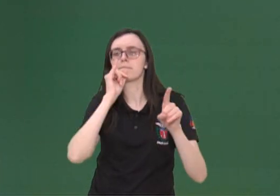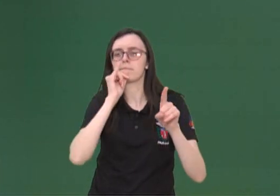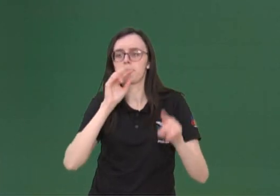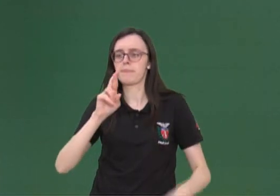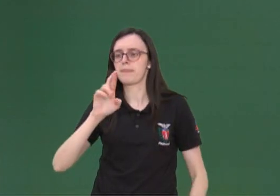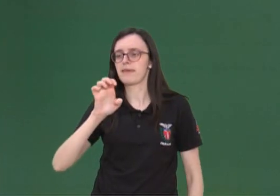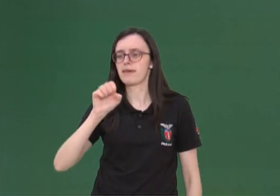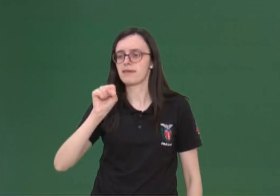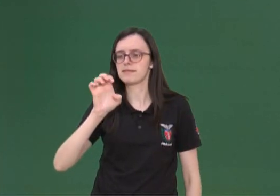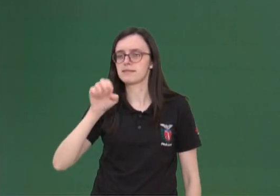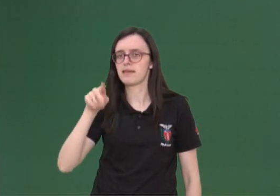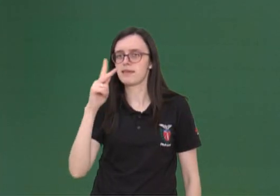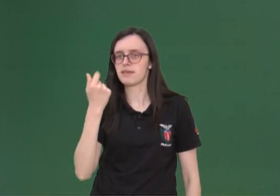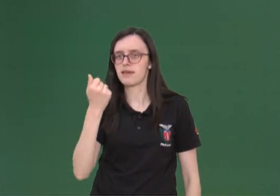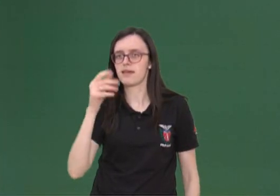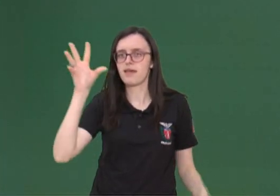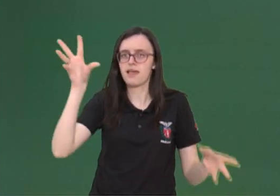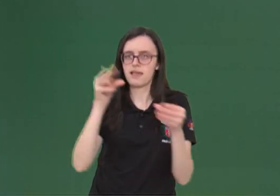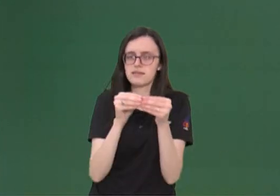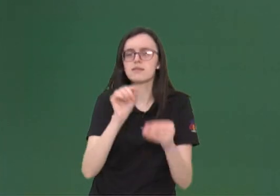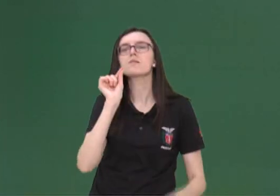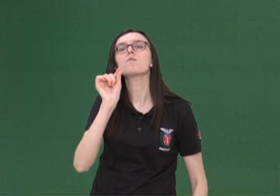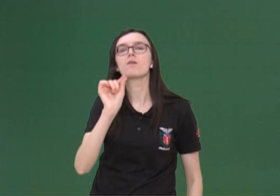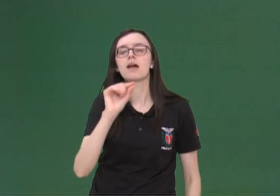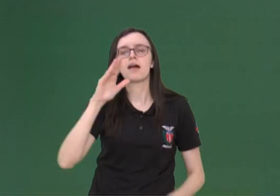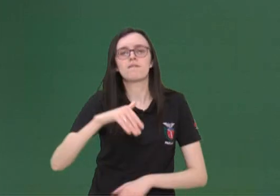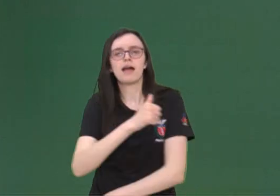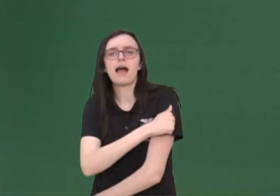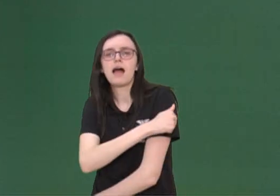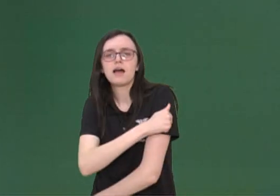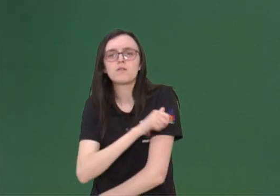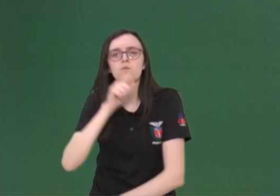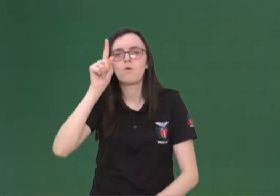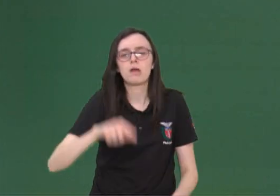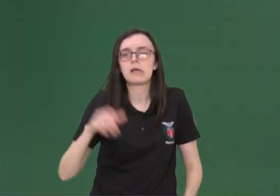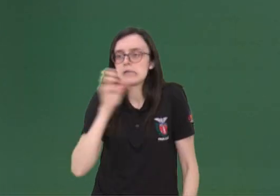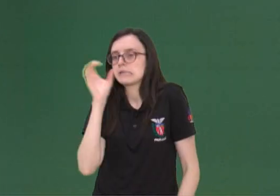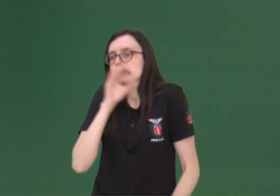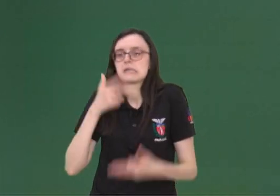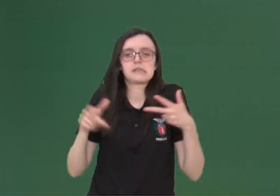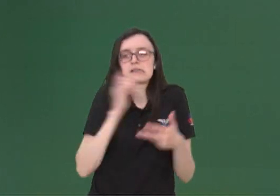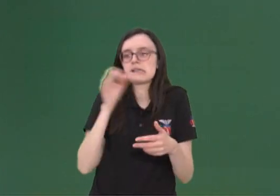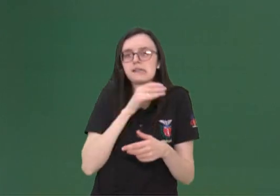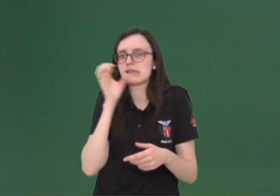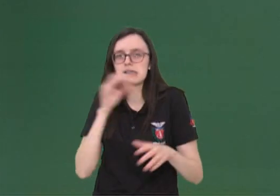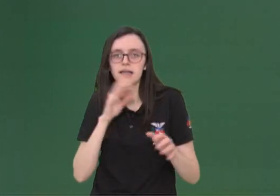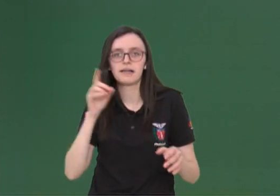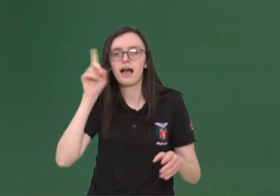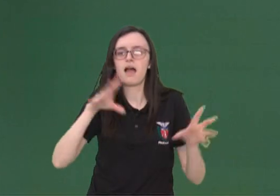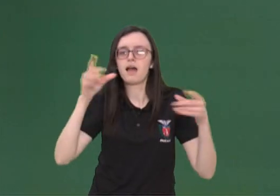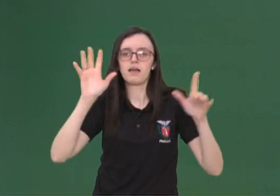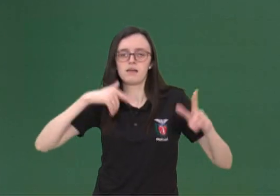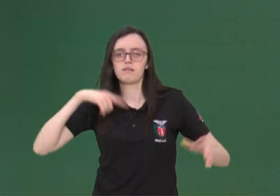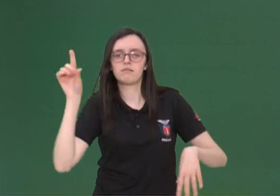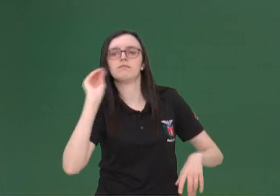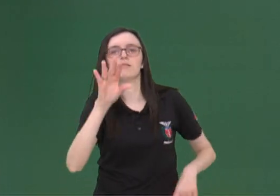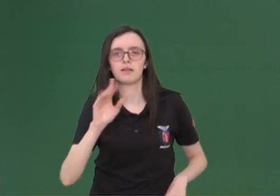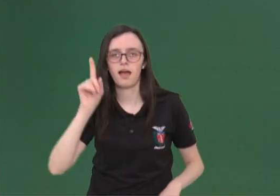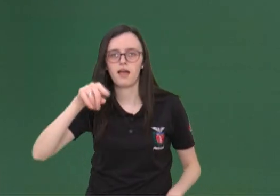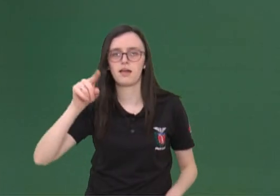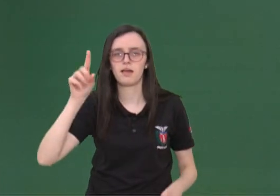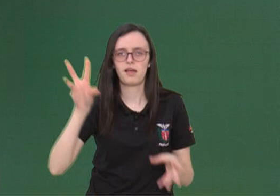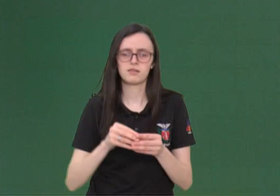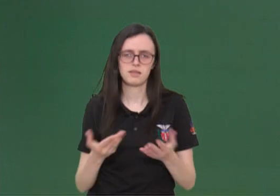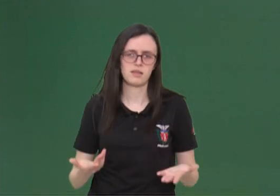resenha do filme, aquele aluno que às vezes faz as coisas apressado, né? Ah, resenha, vou marcar,